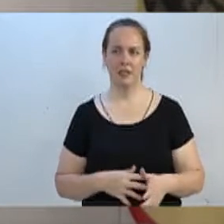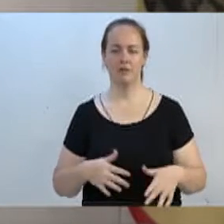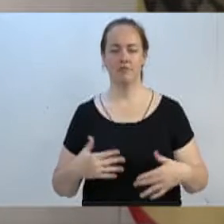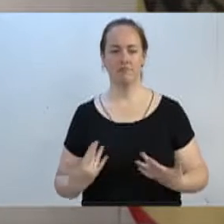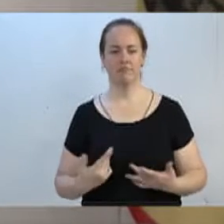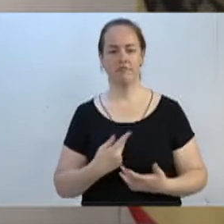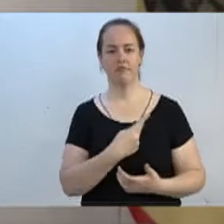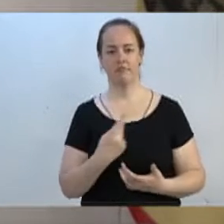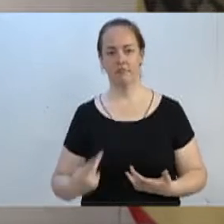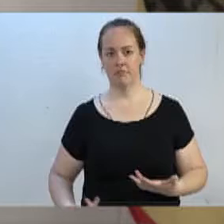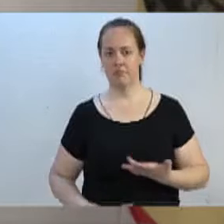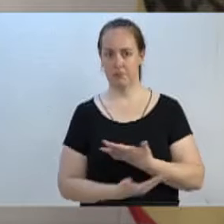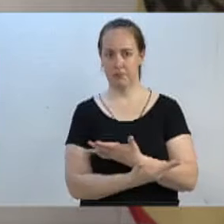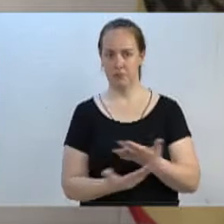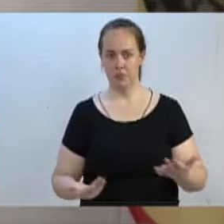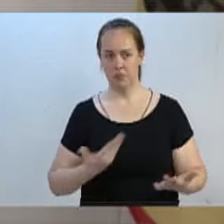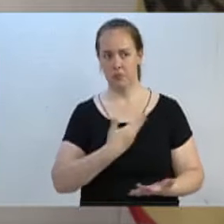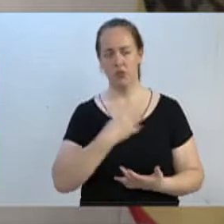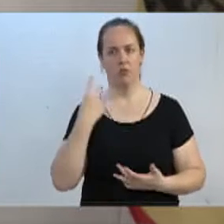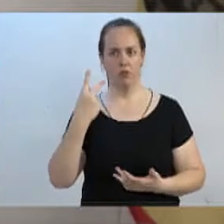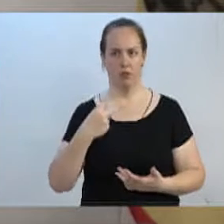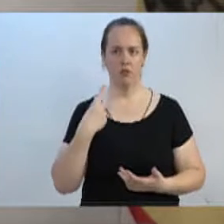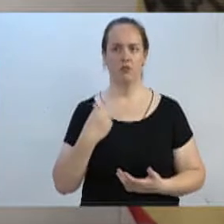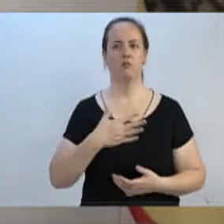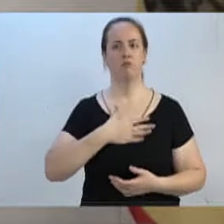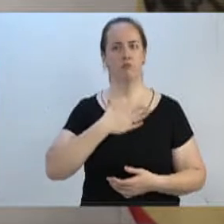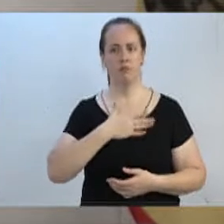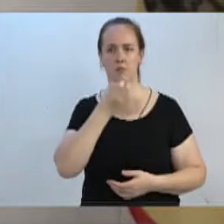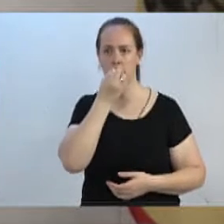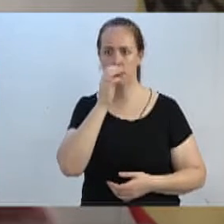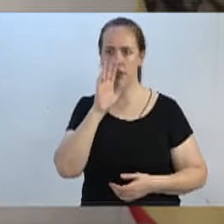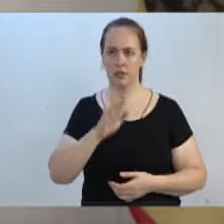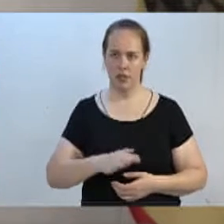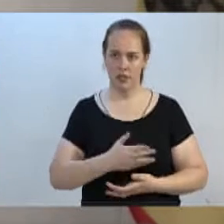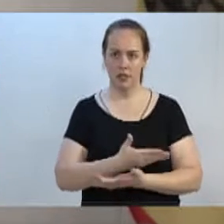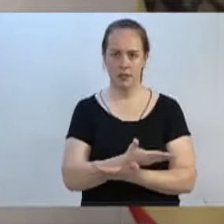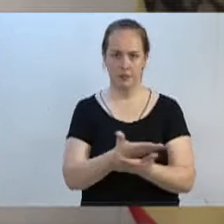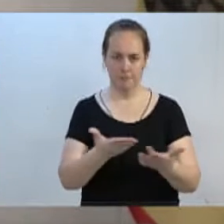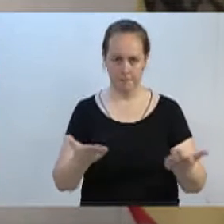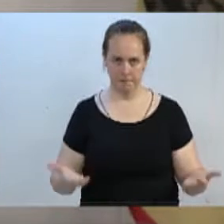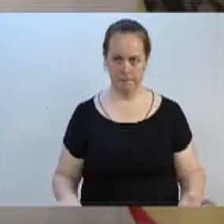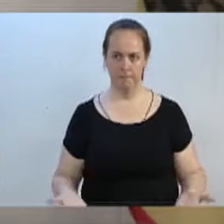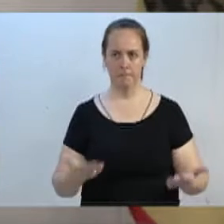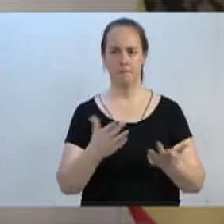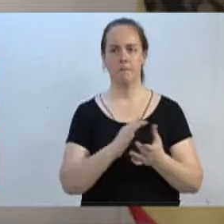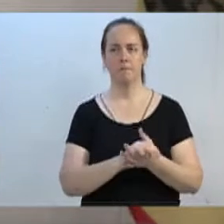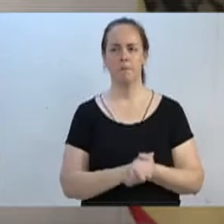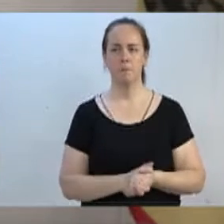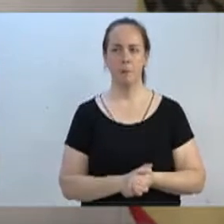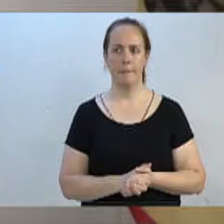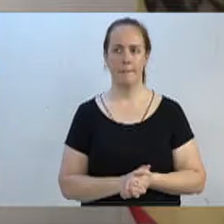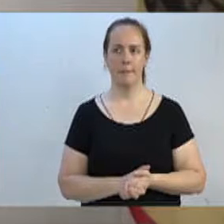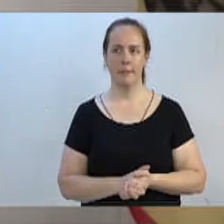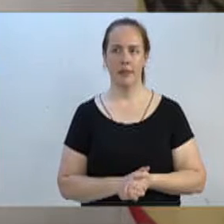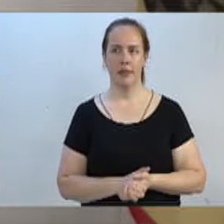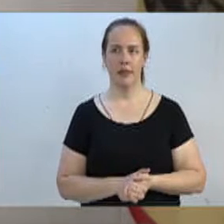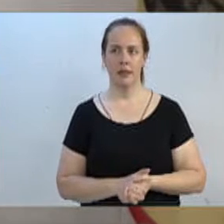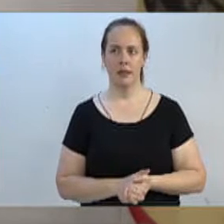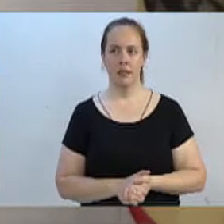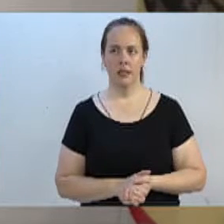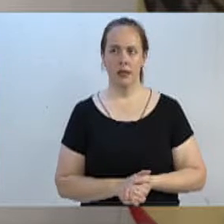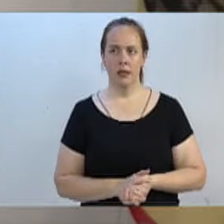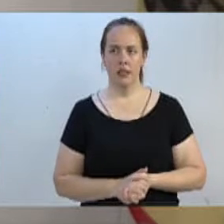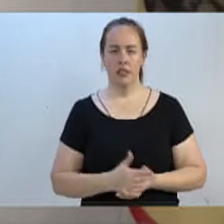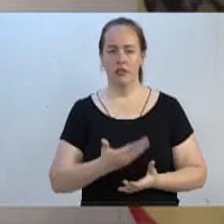presidente da sessão, ao saudá-lo, saúdo todos os colegas que compõem a mesa diretora,